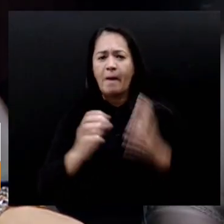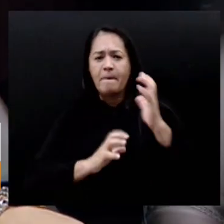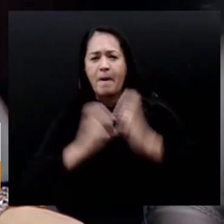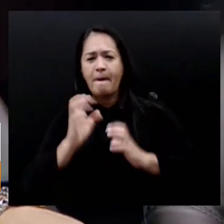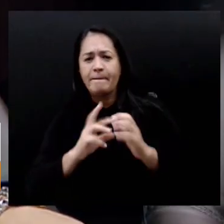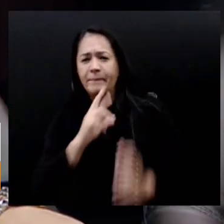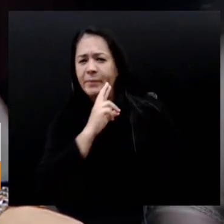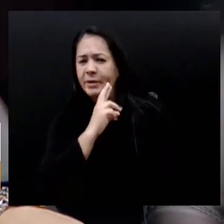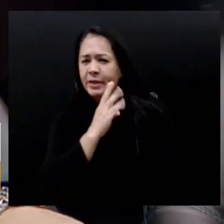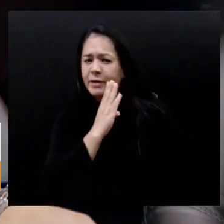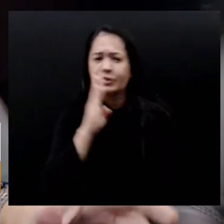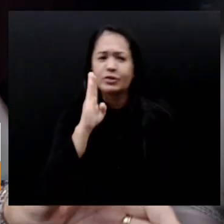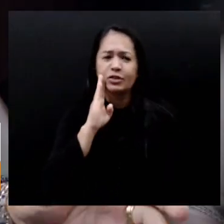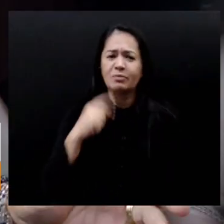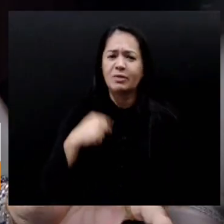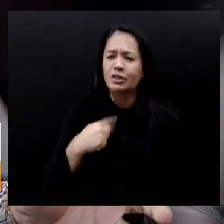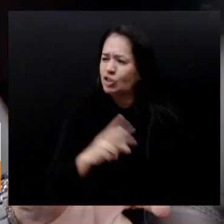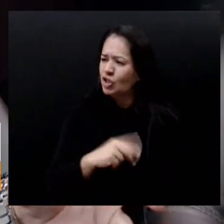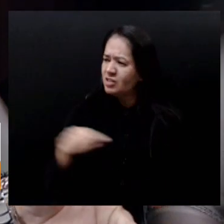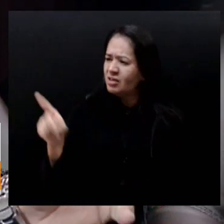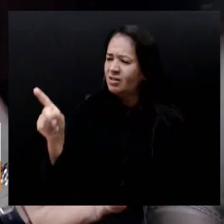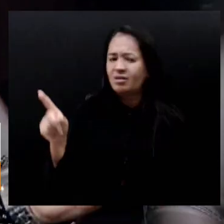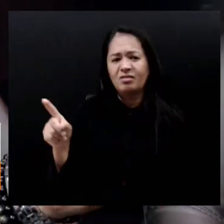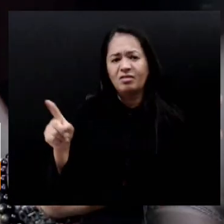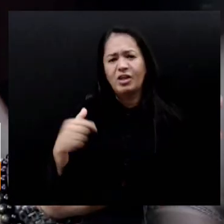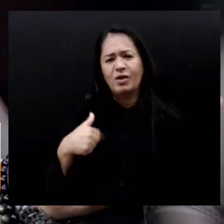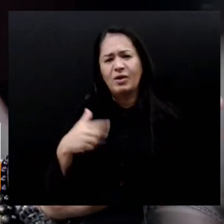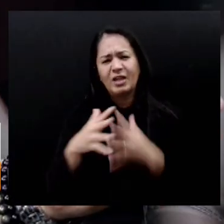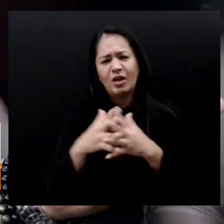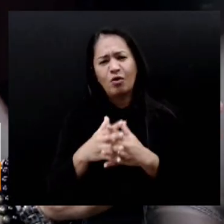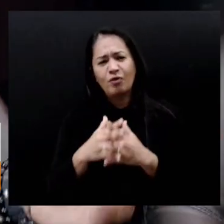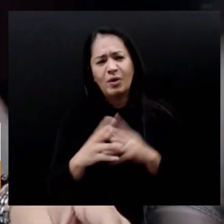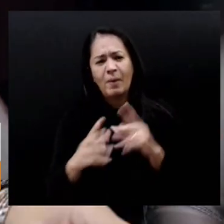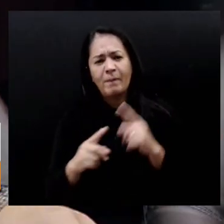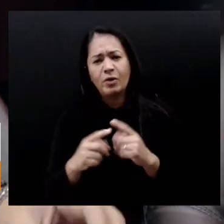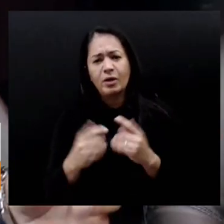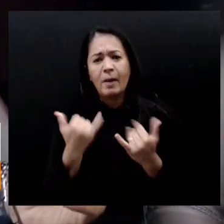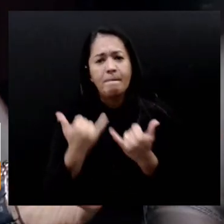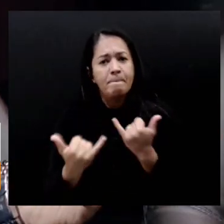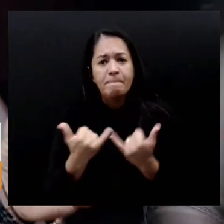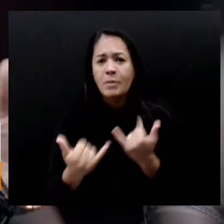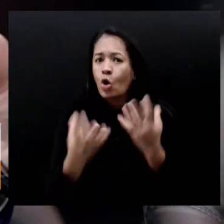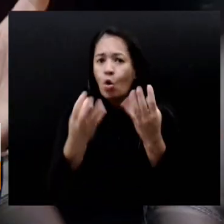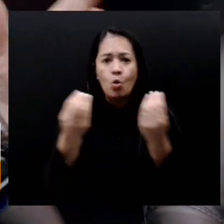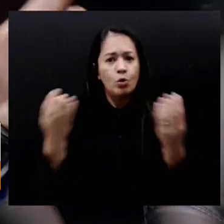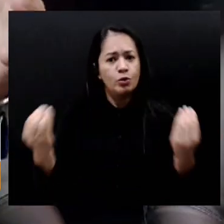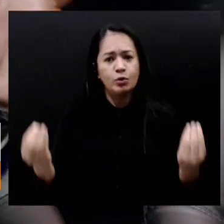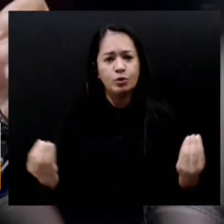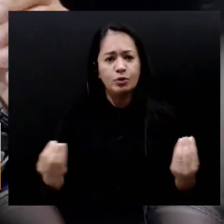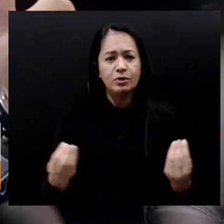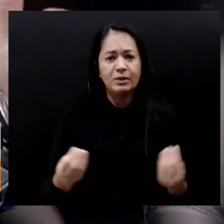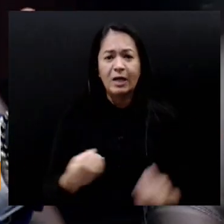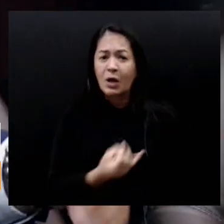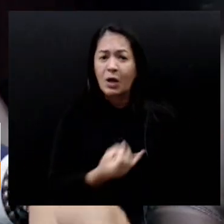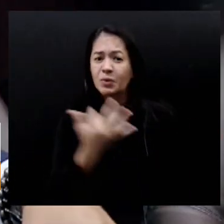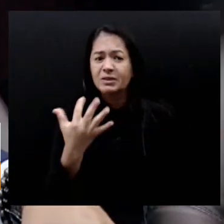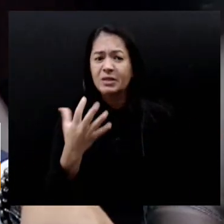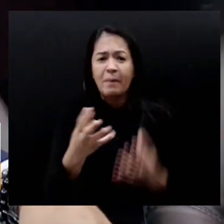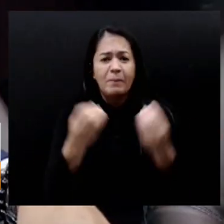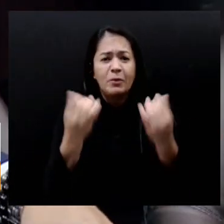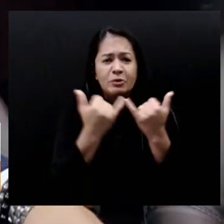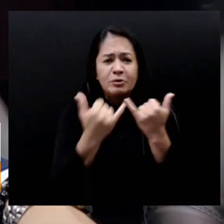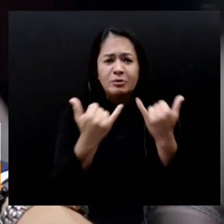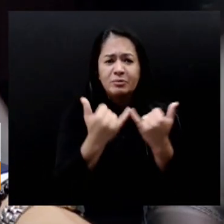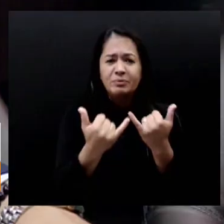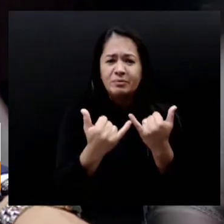disso que na hora que eu ia pro júri eu até confundia os casos porque eram muito semelhantes, sabe? Sim. Eram muito parecido o caso de terça-feira com o